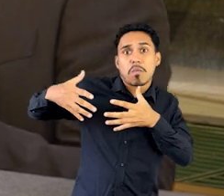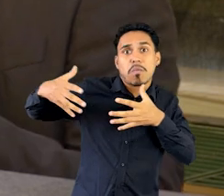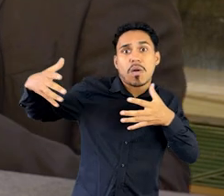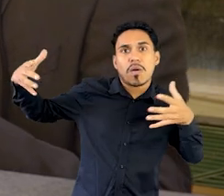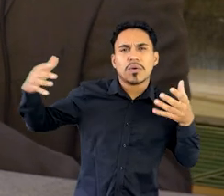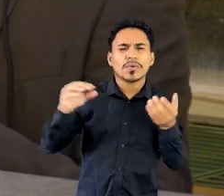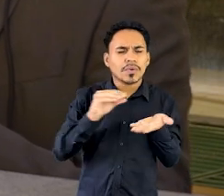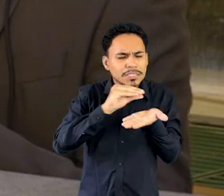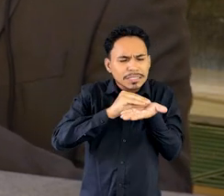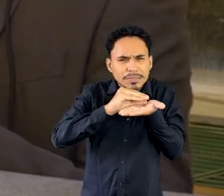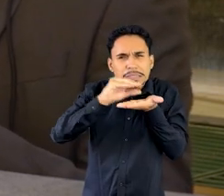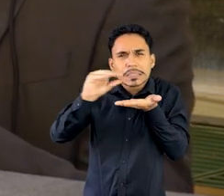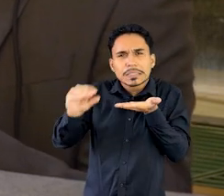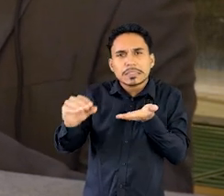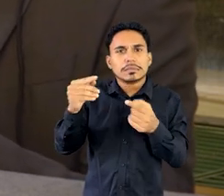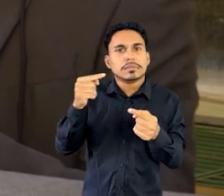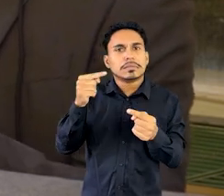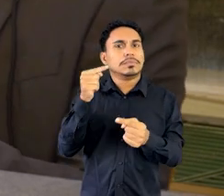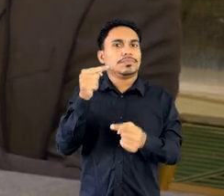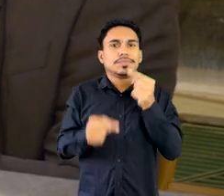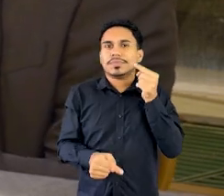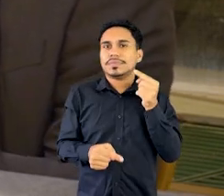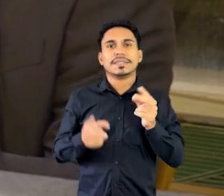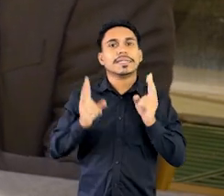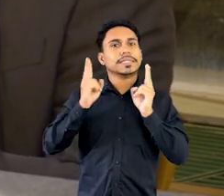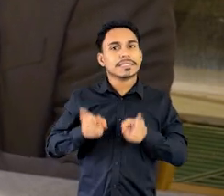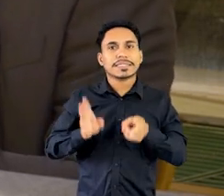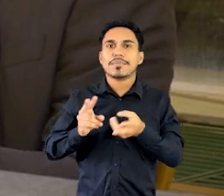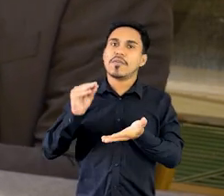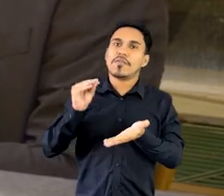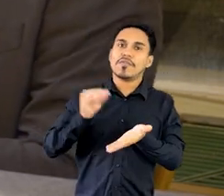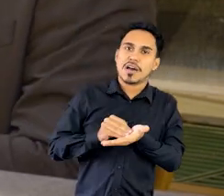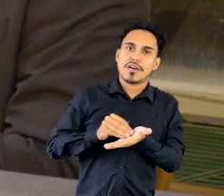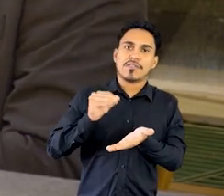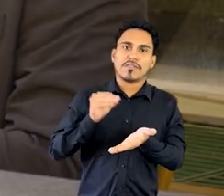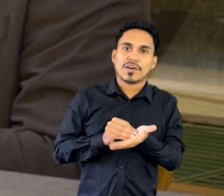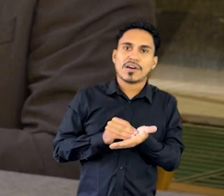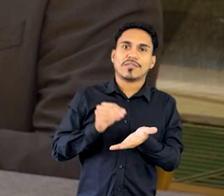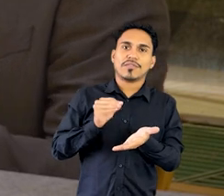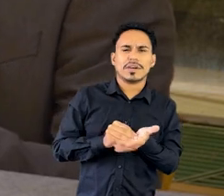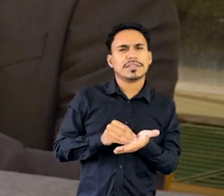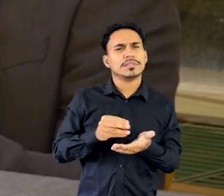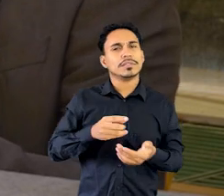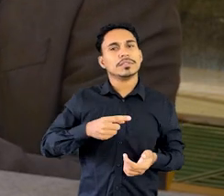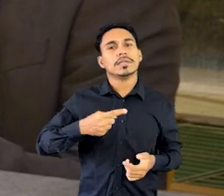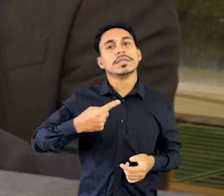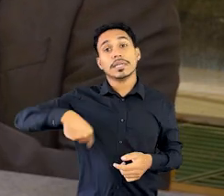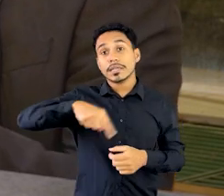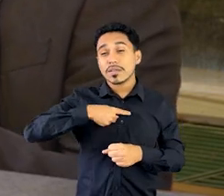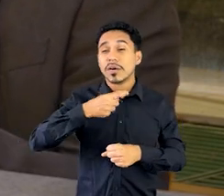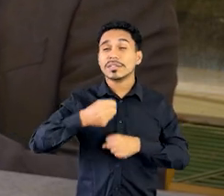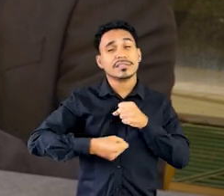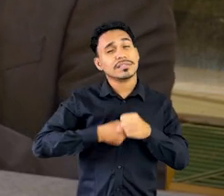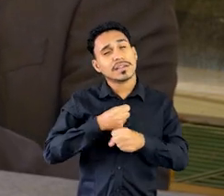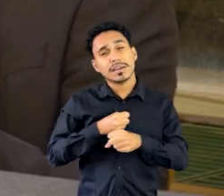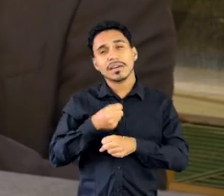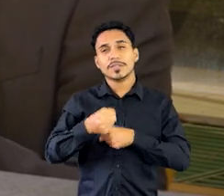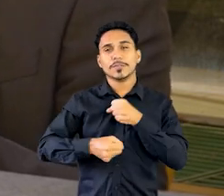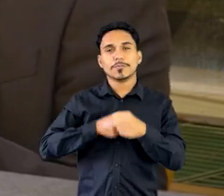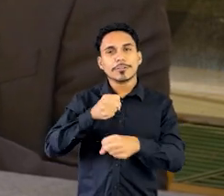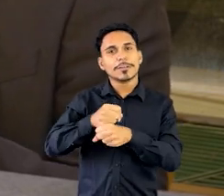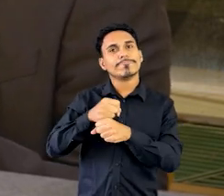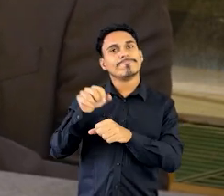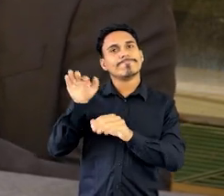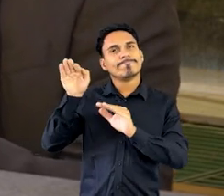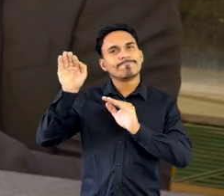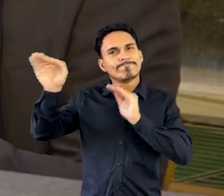você descobre o pé se você cobre o pé descobre a cabeça e todos os anos a gente tem esse esforço de tentar convencer as